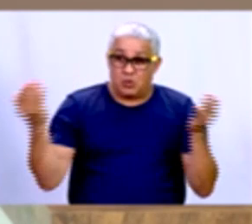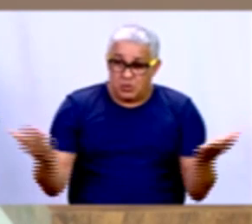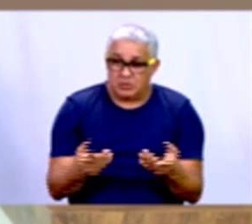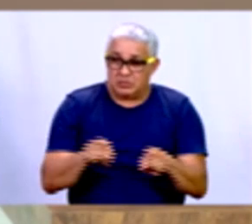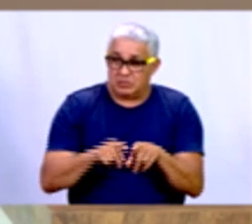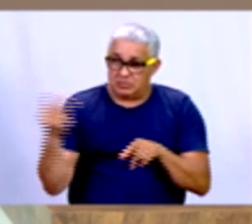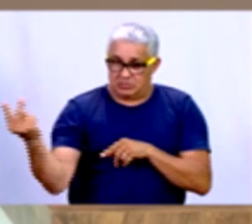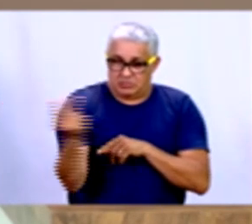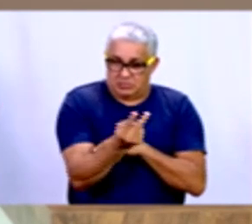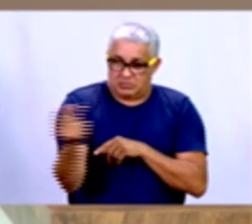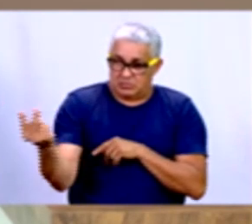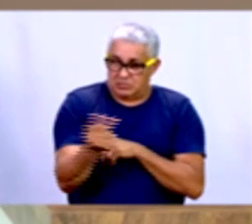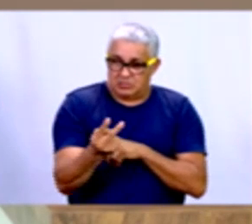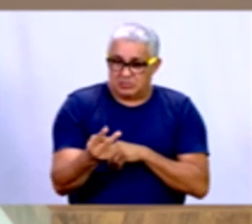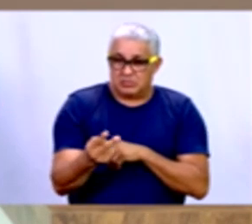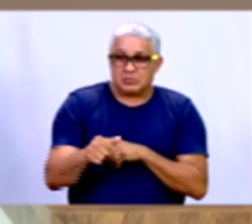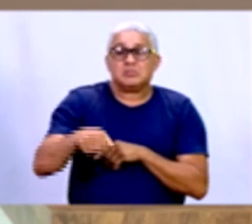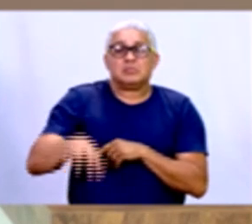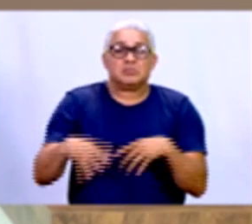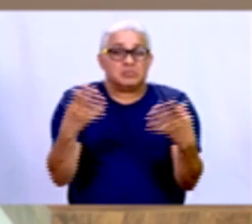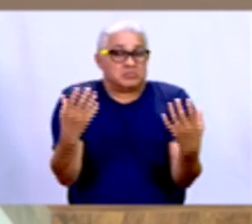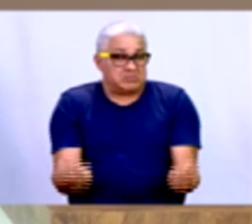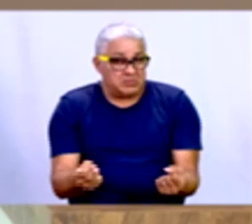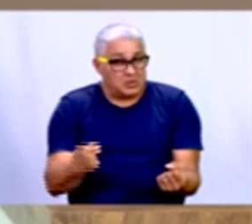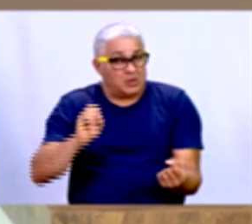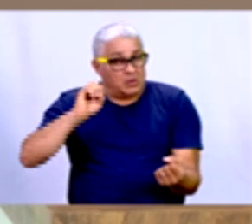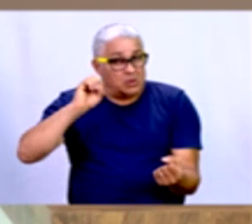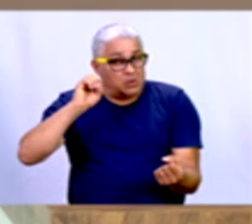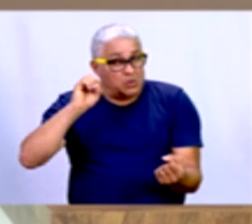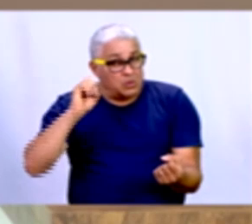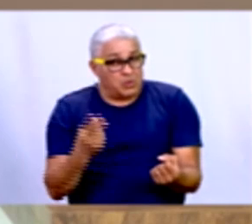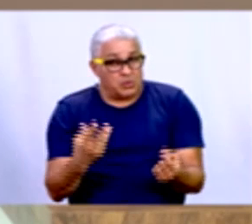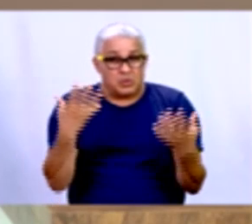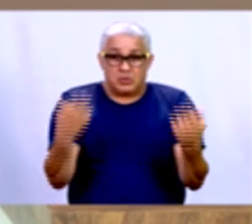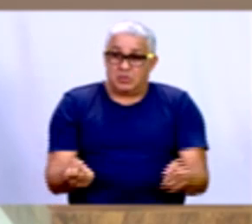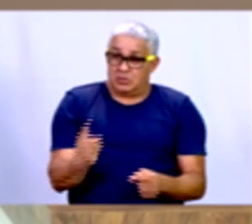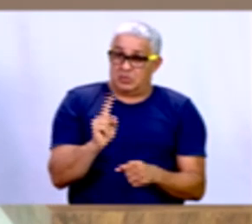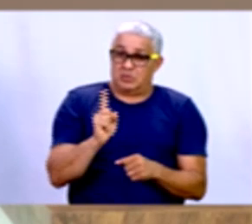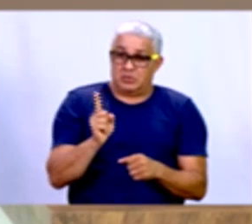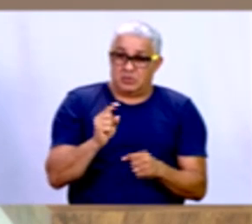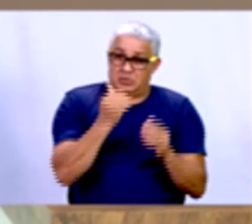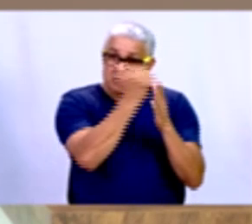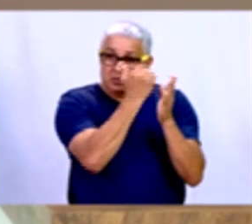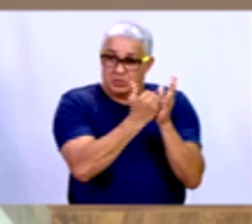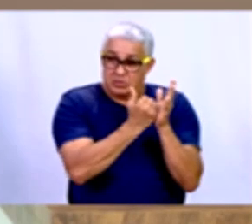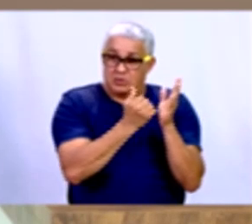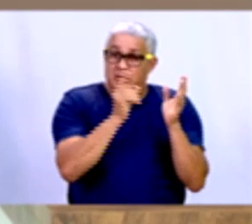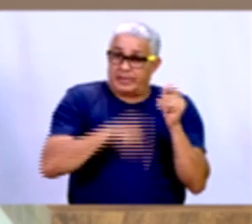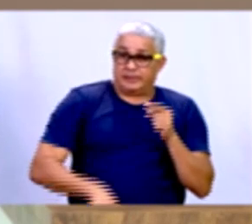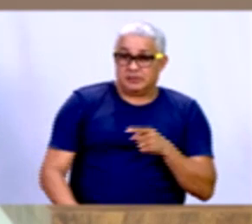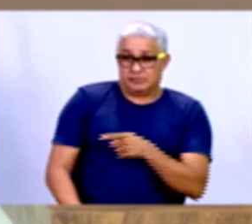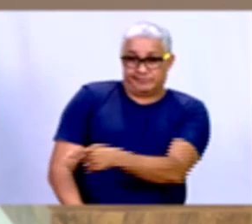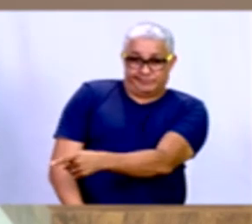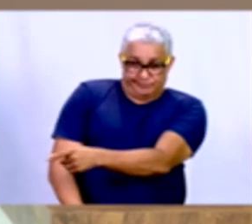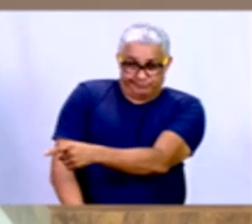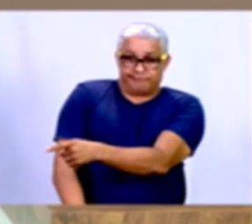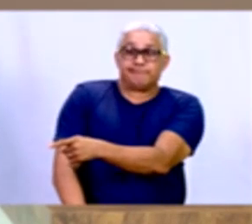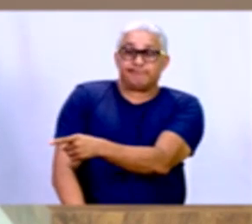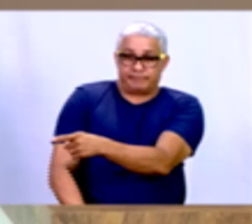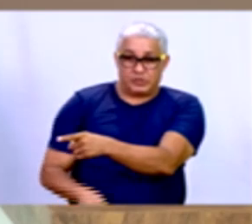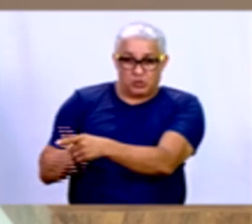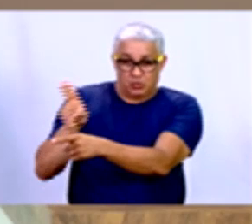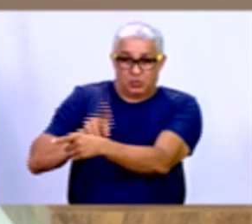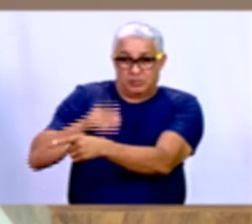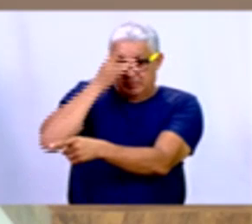Afinal de contas, quem vai aceitar ou vai recusar, vai fazer uma rejeição ao software após todas essas etapas é o